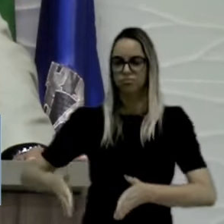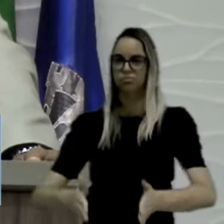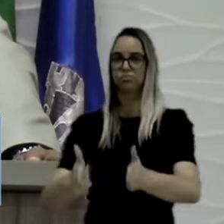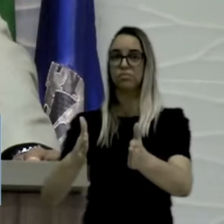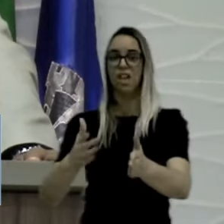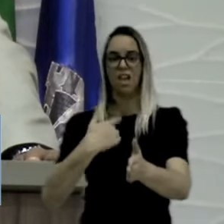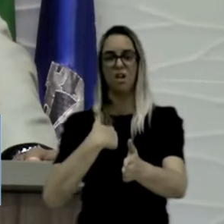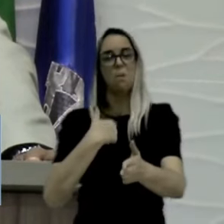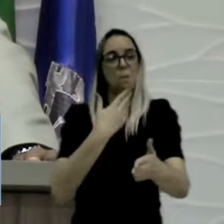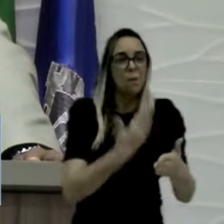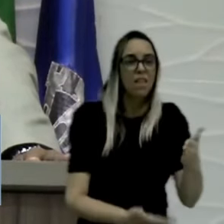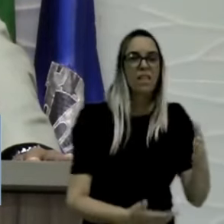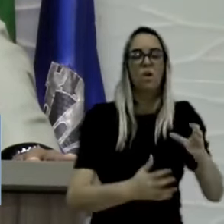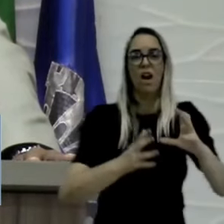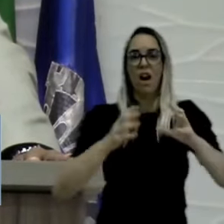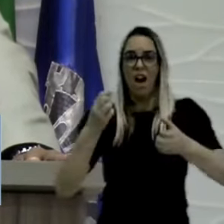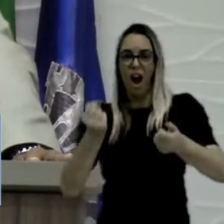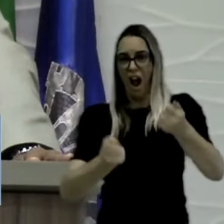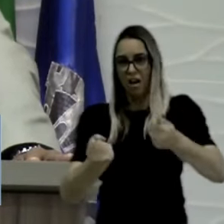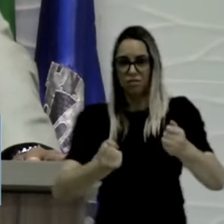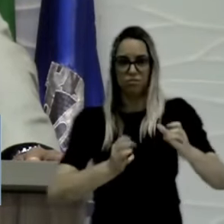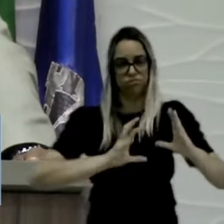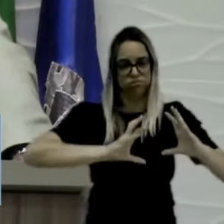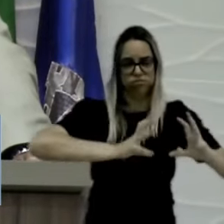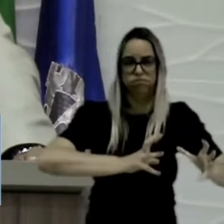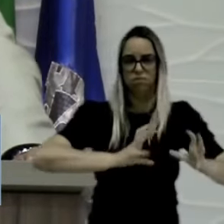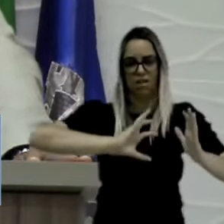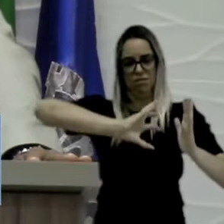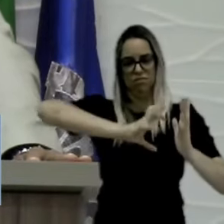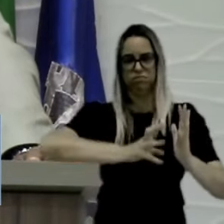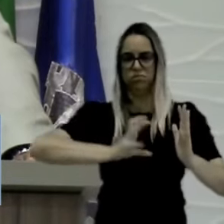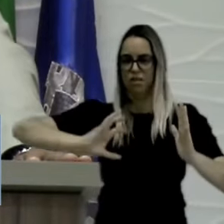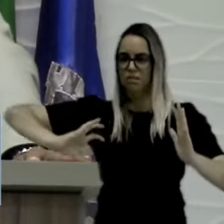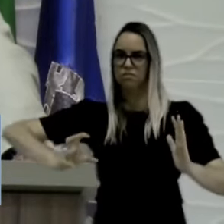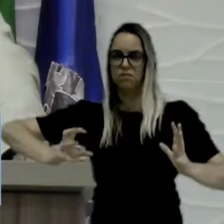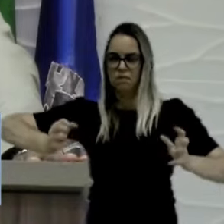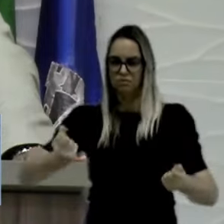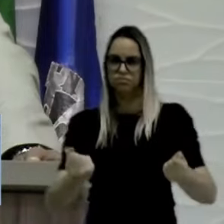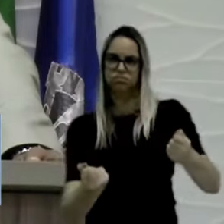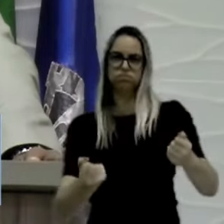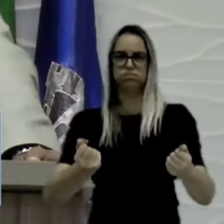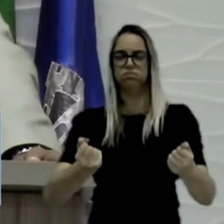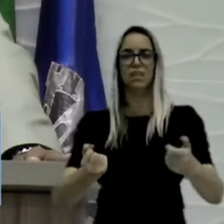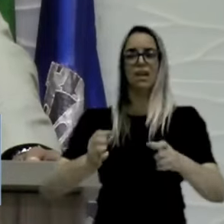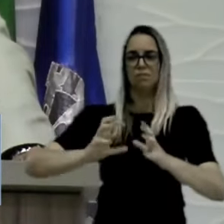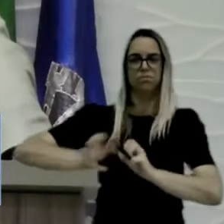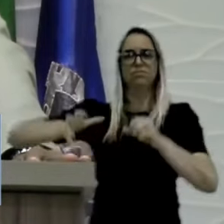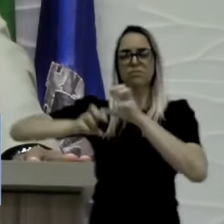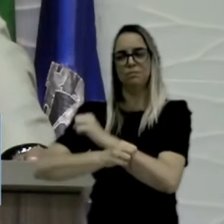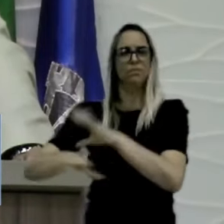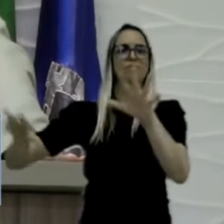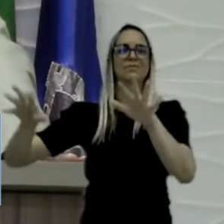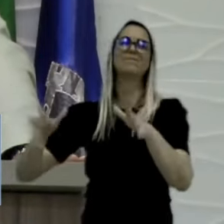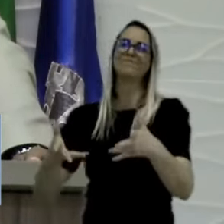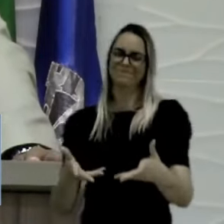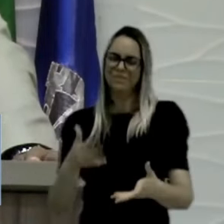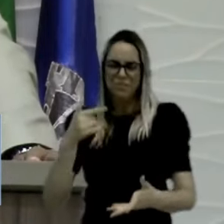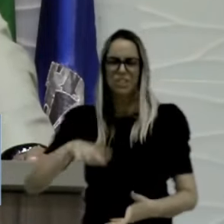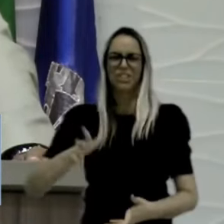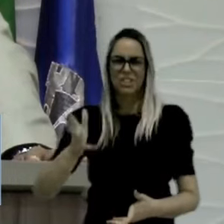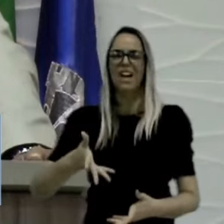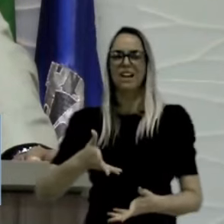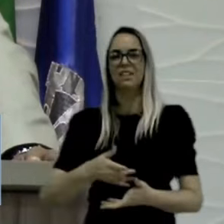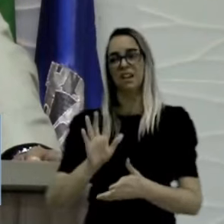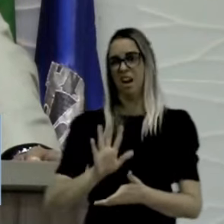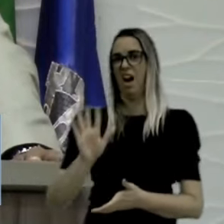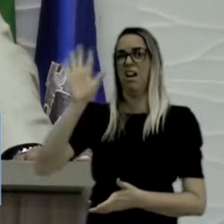pneus. Estourou, já cheguei a estourar pneu de duas vezes. Duas vezes, não, várias vezes. Estourar de uma vez só dois pneus. E pneu